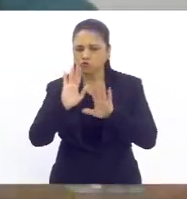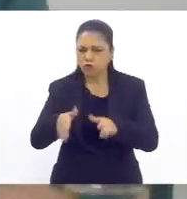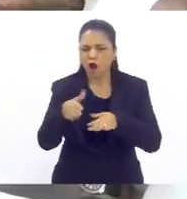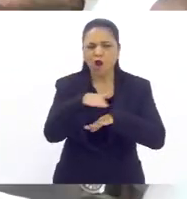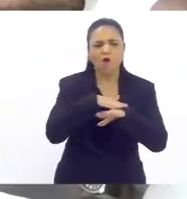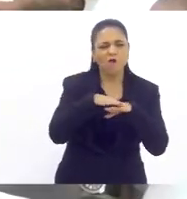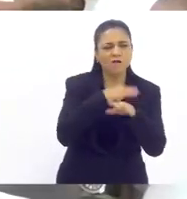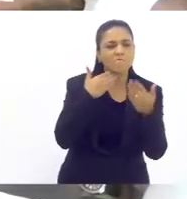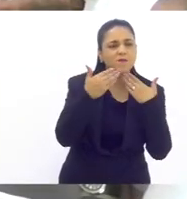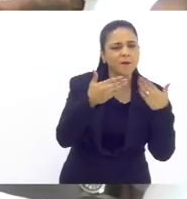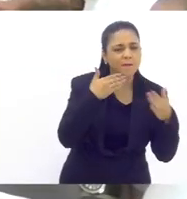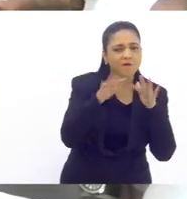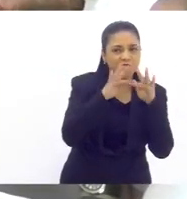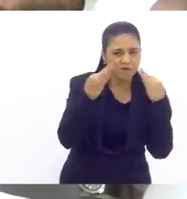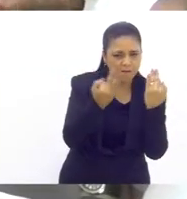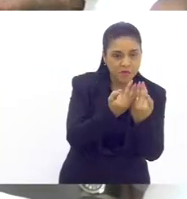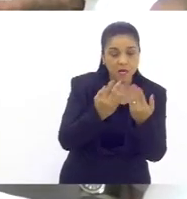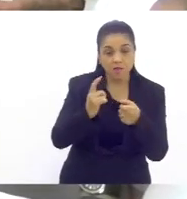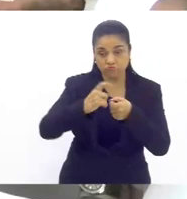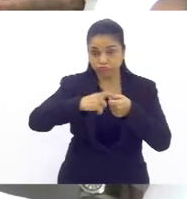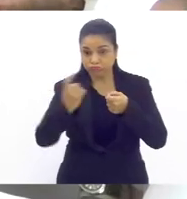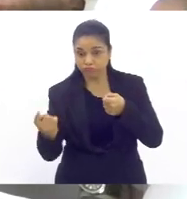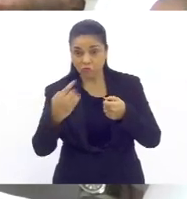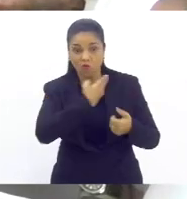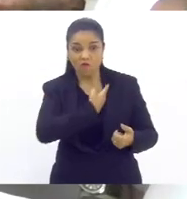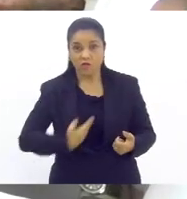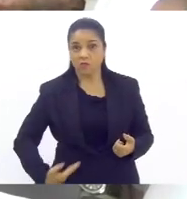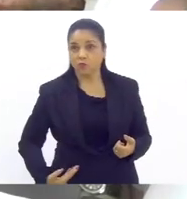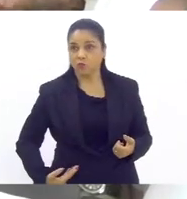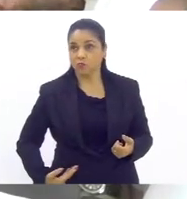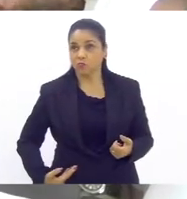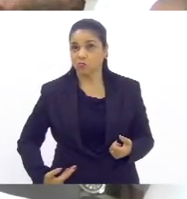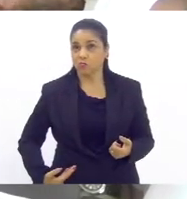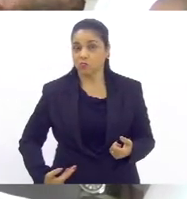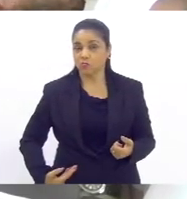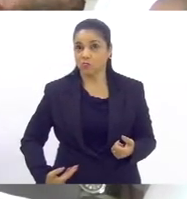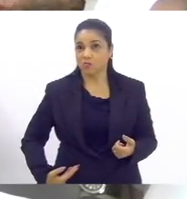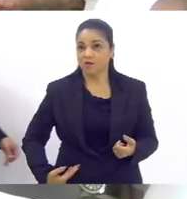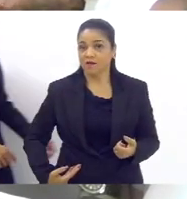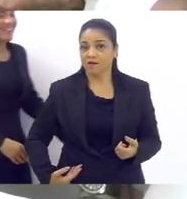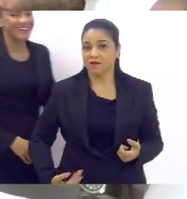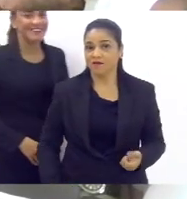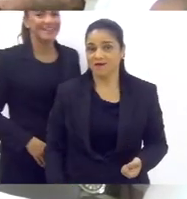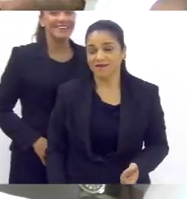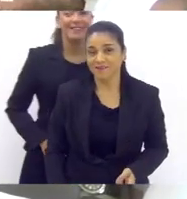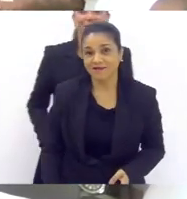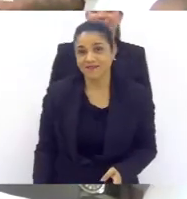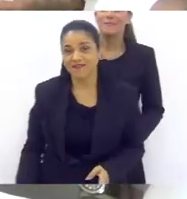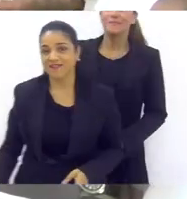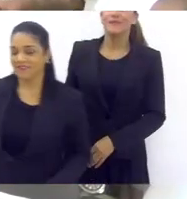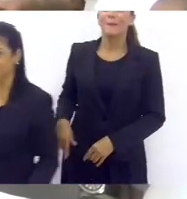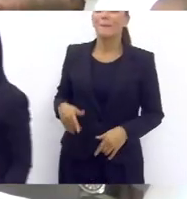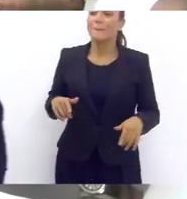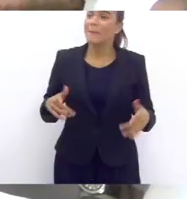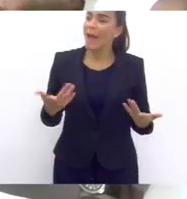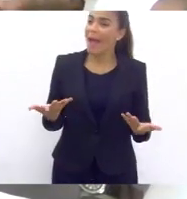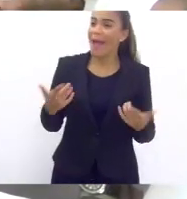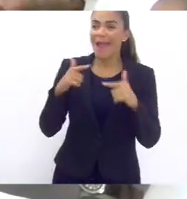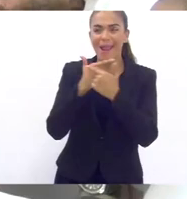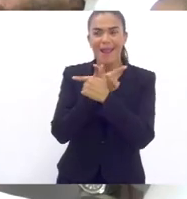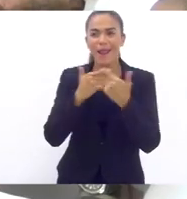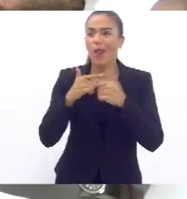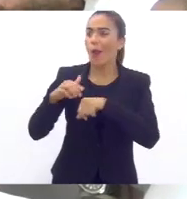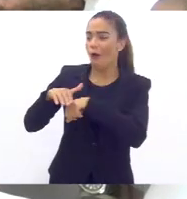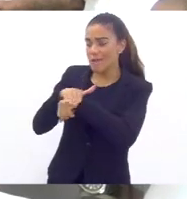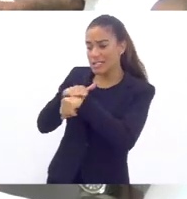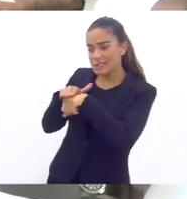derrubada do vento a gente derrubou o vento do governador mas isso que a gente levou as pessoas para verem e conversarem com